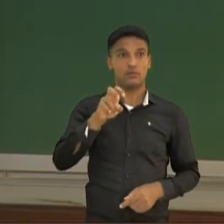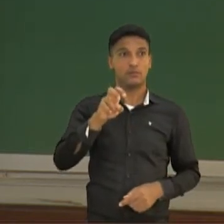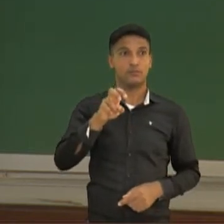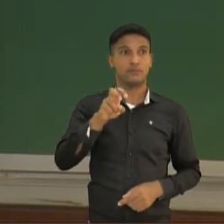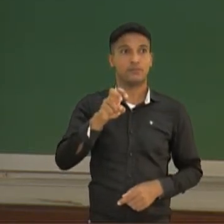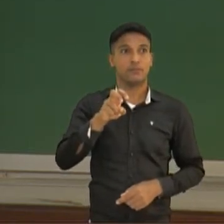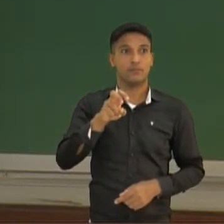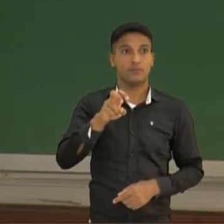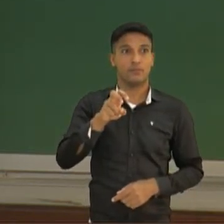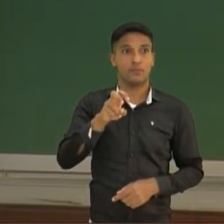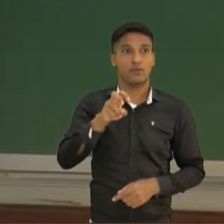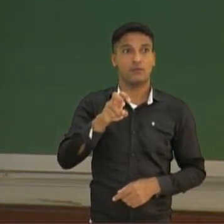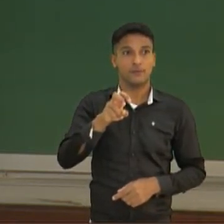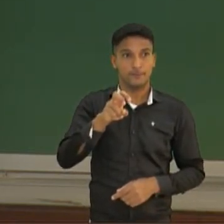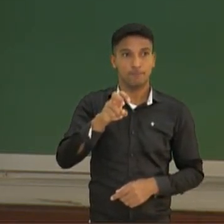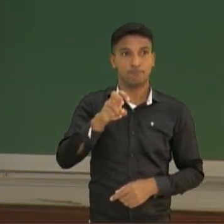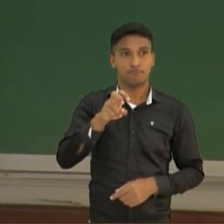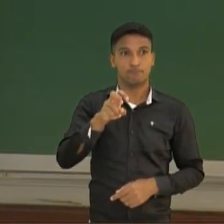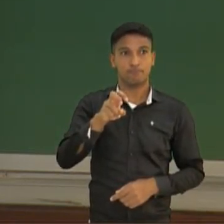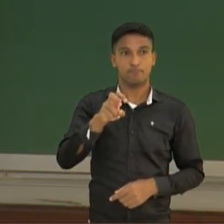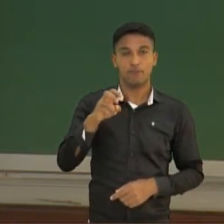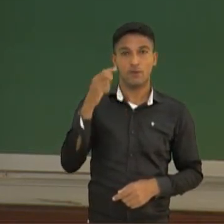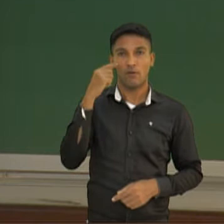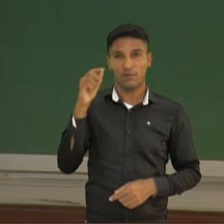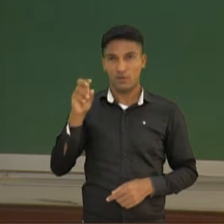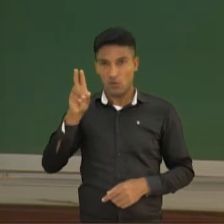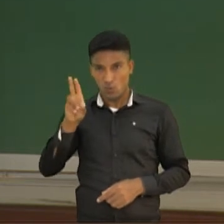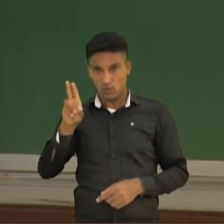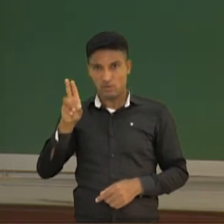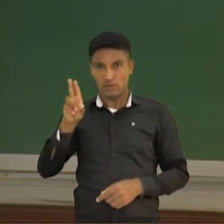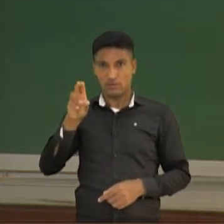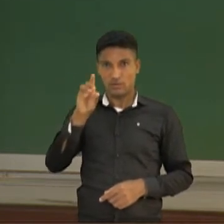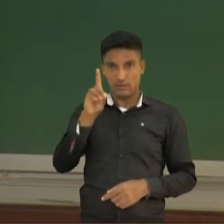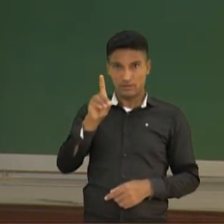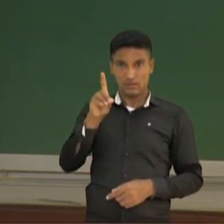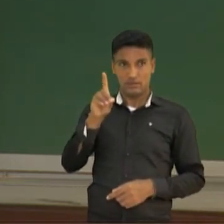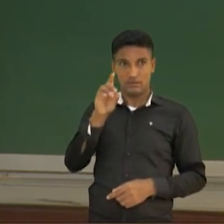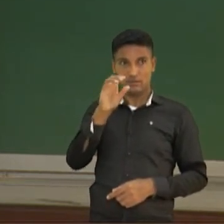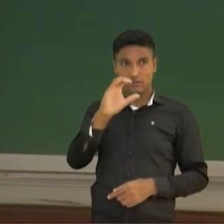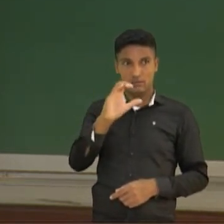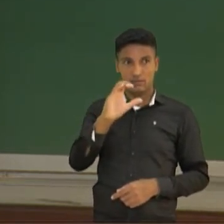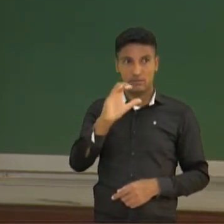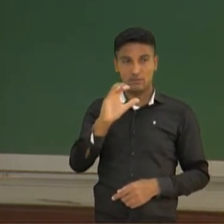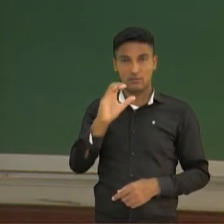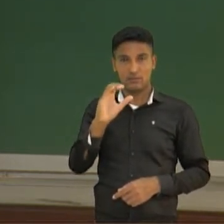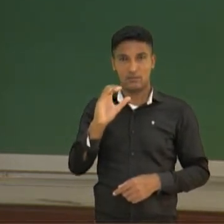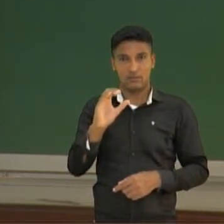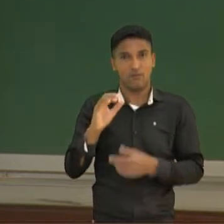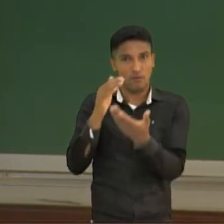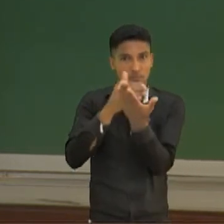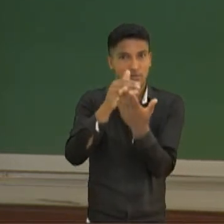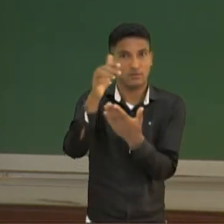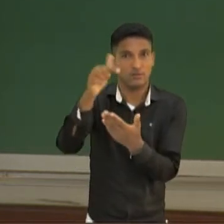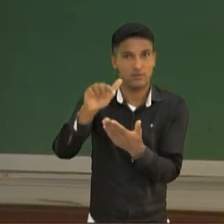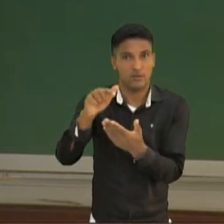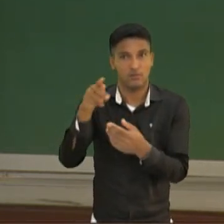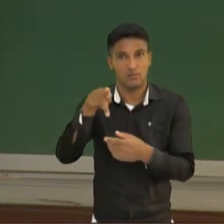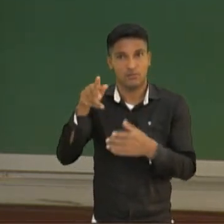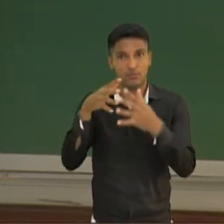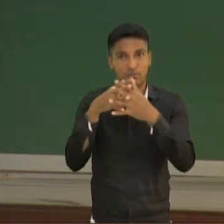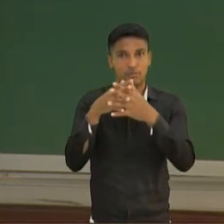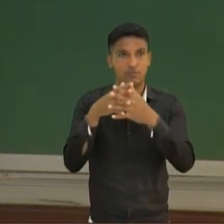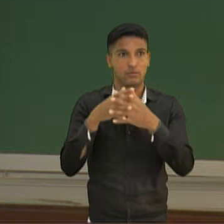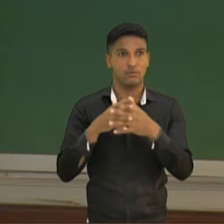dezenas. Ô, professora, eu tenho as unidades, eu tenho as dezenas e eu tenho as centenas. Vamos começar de novo, que a professora se confundiu um pouquinho